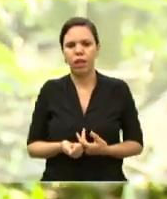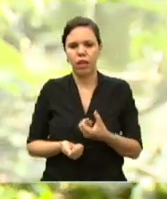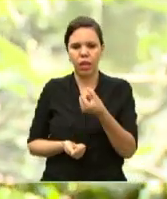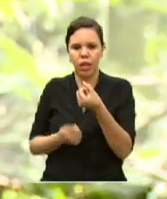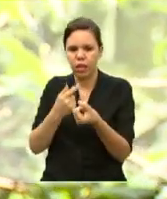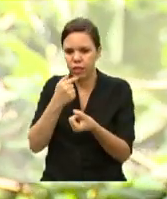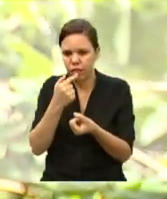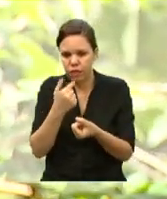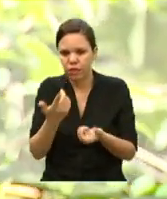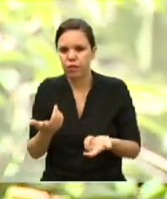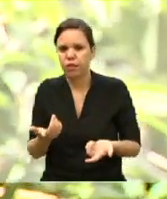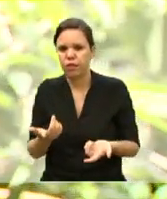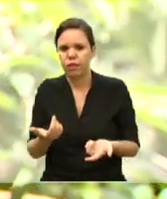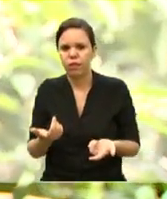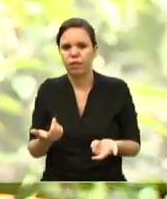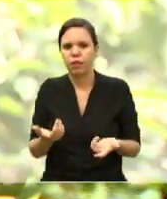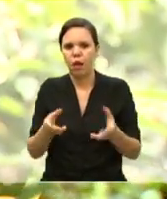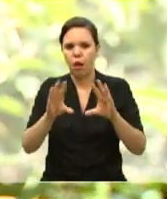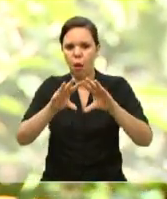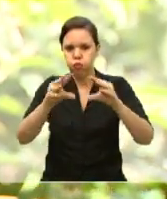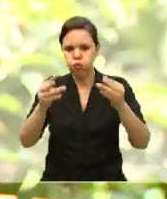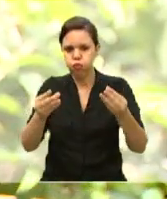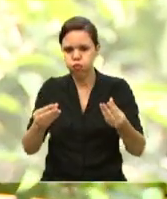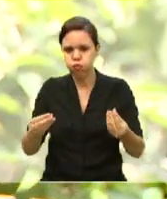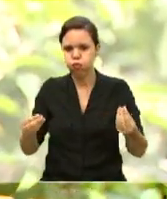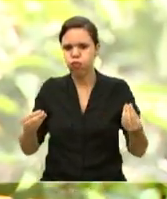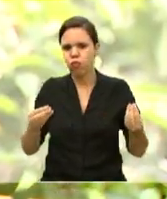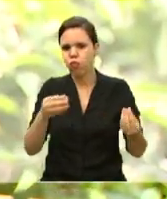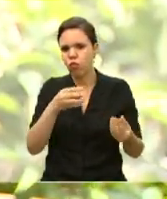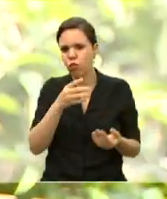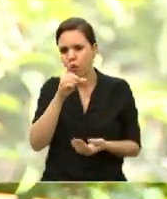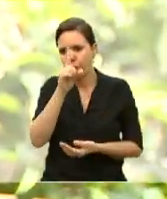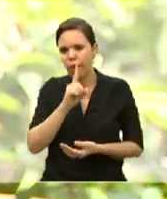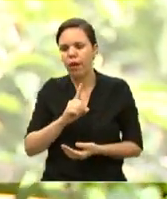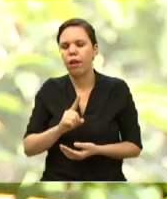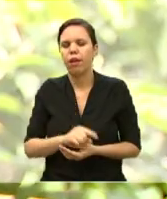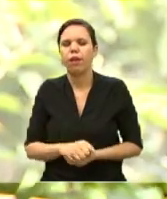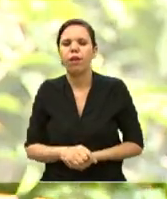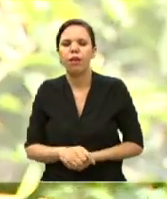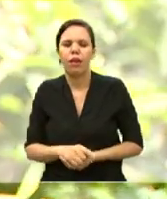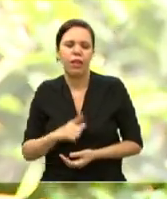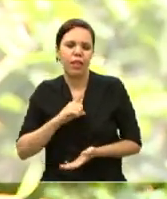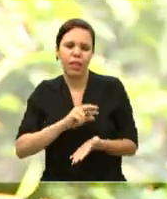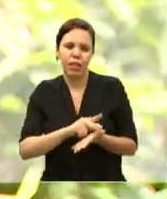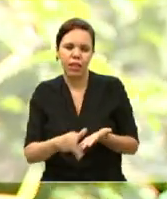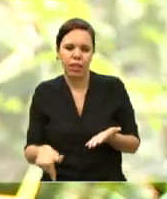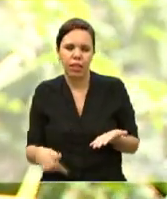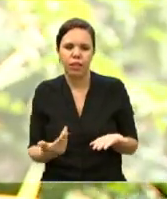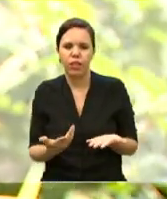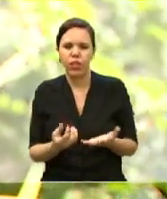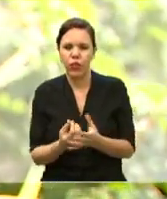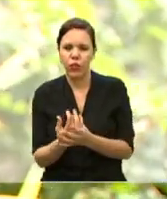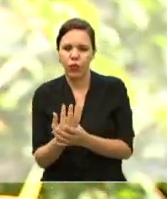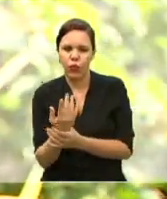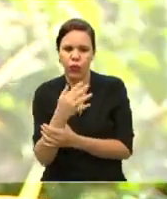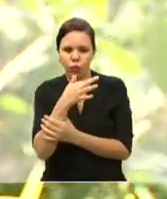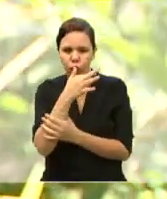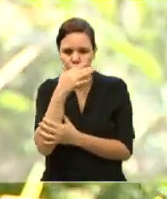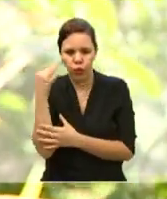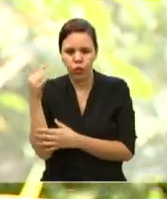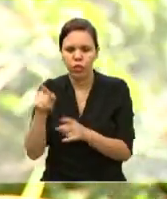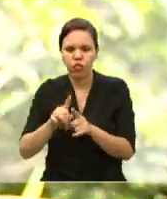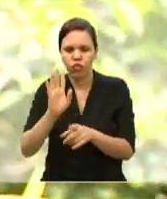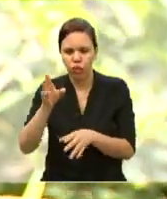acerola, tem também mamoeiro. Tem muitas ervas, a gente